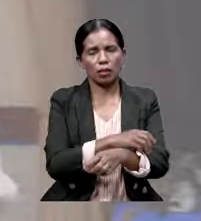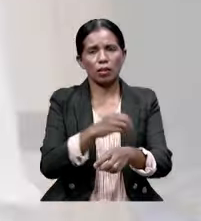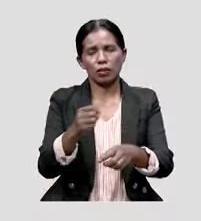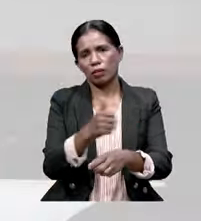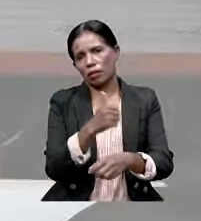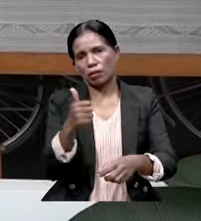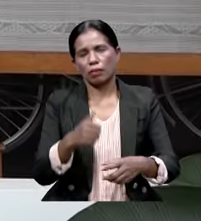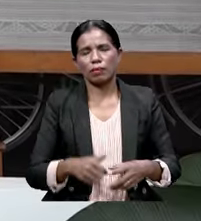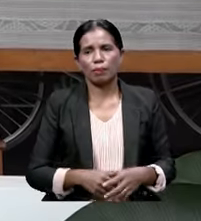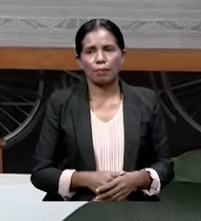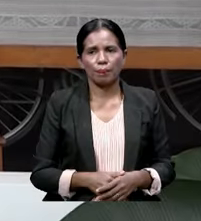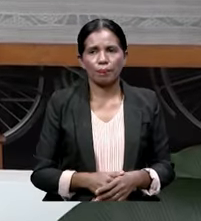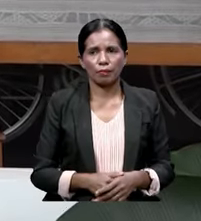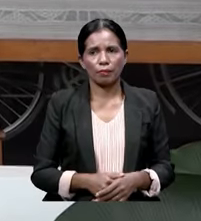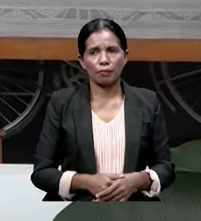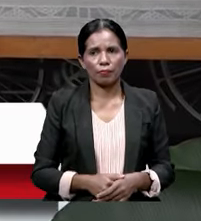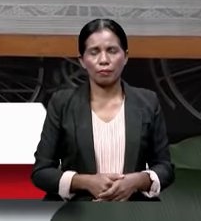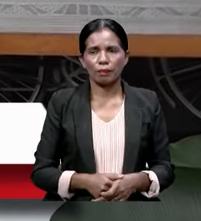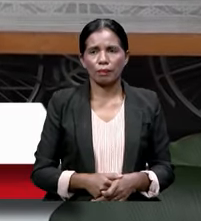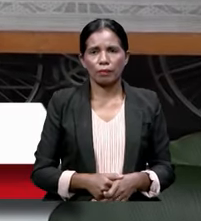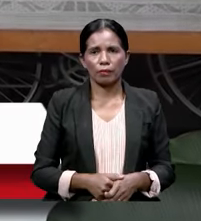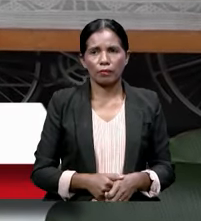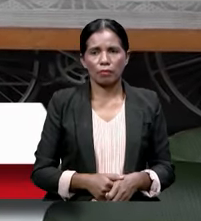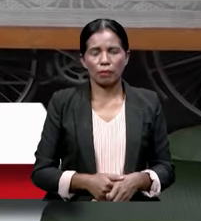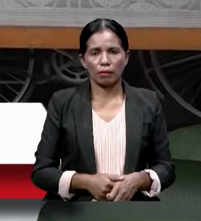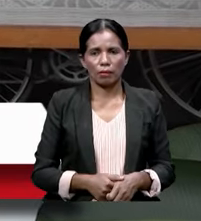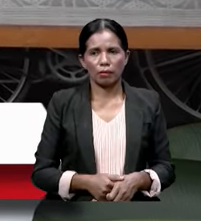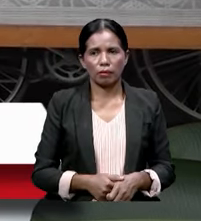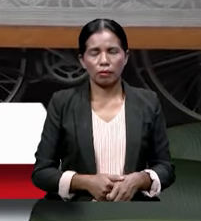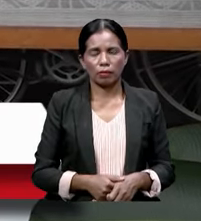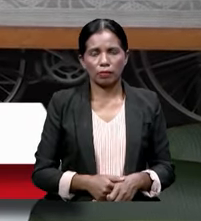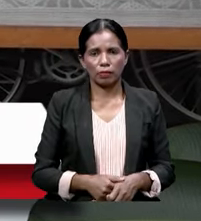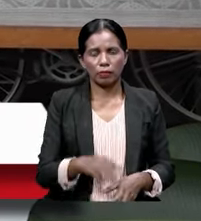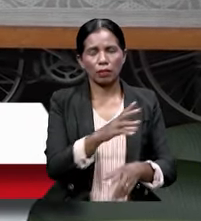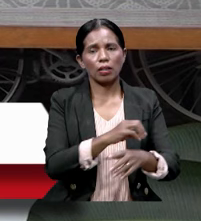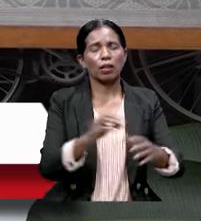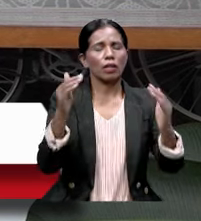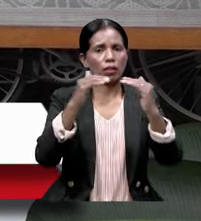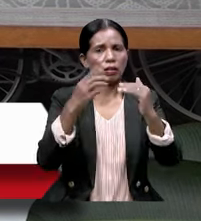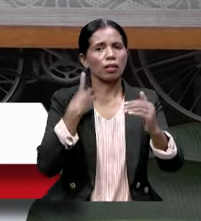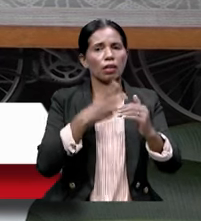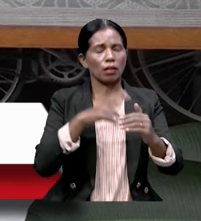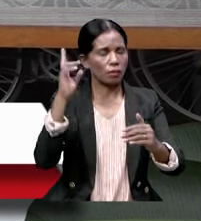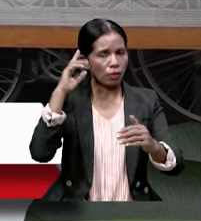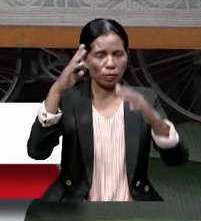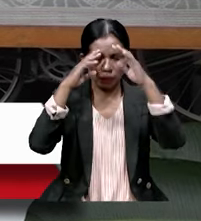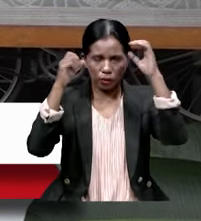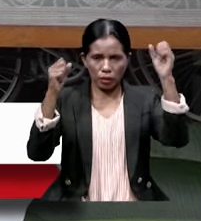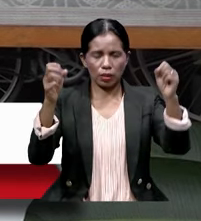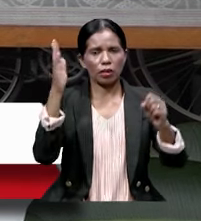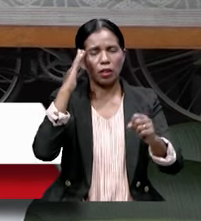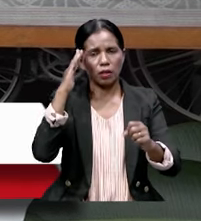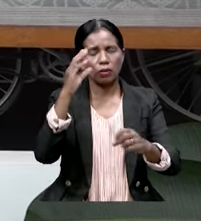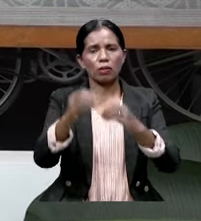circelo. On all issues related to our bilateral. Ia contexto diálogo de né, a Mimerona presidente de Hanoi,